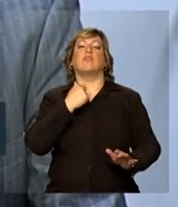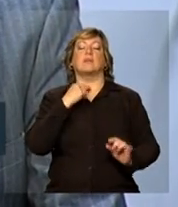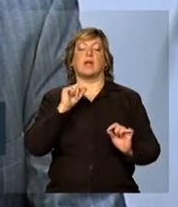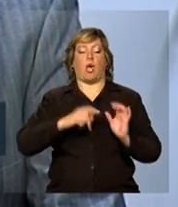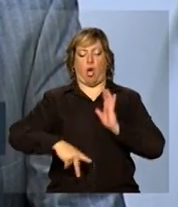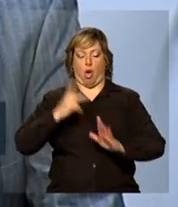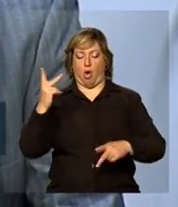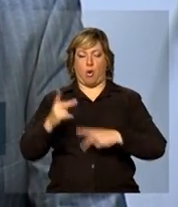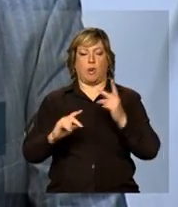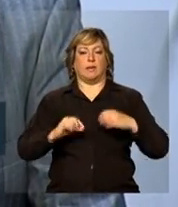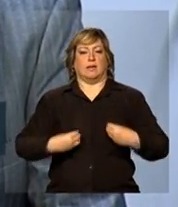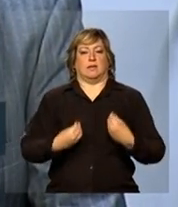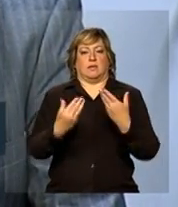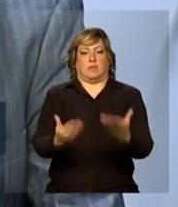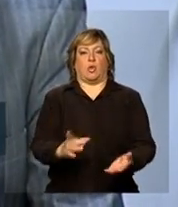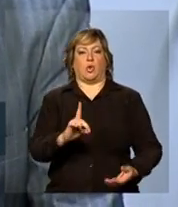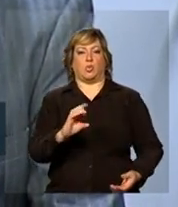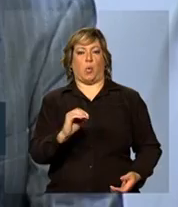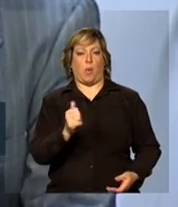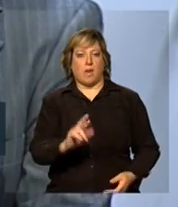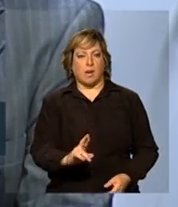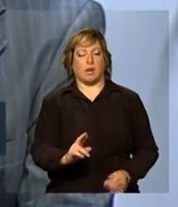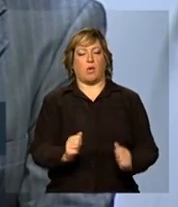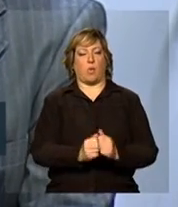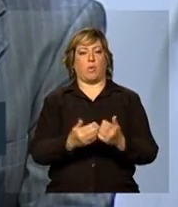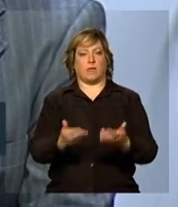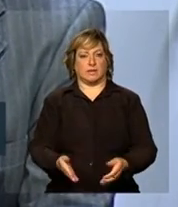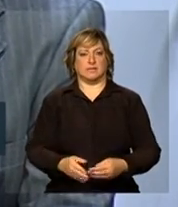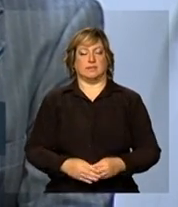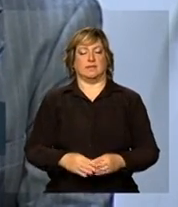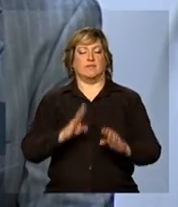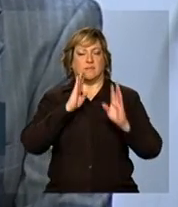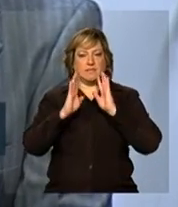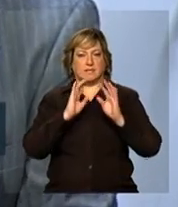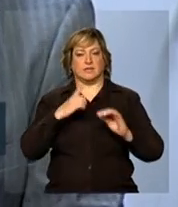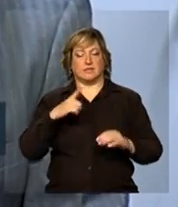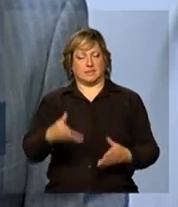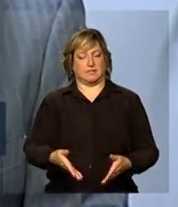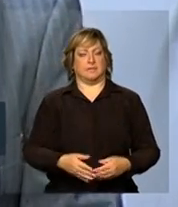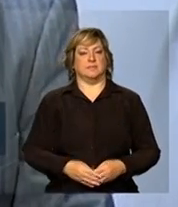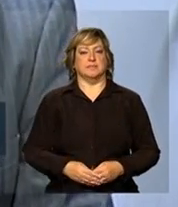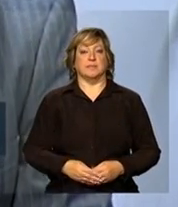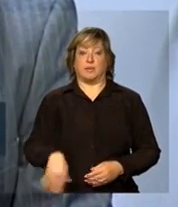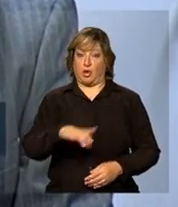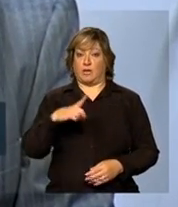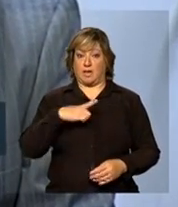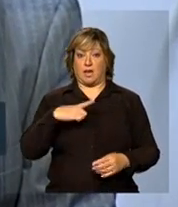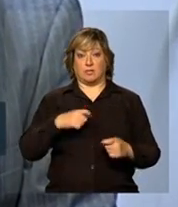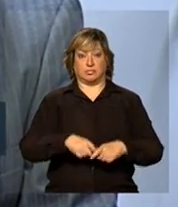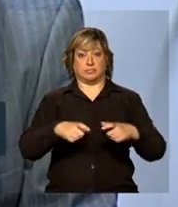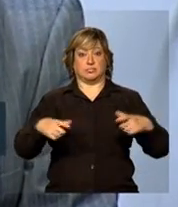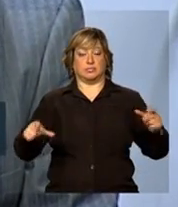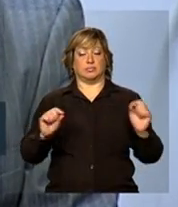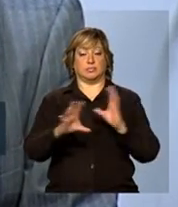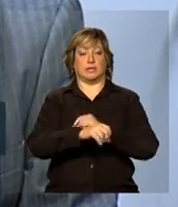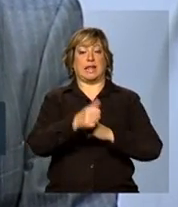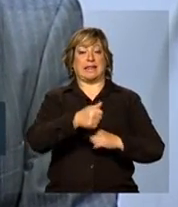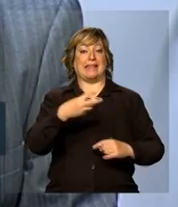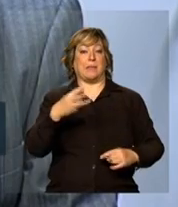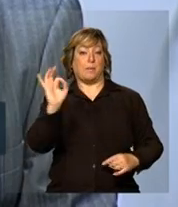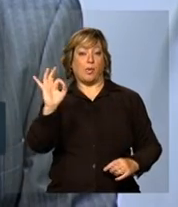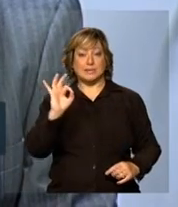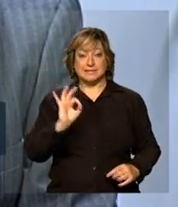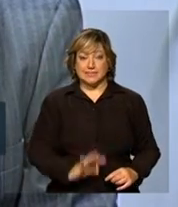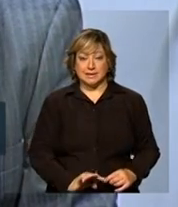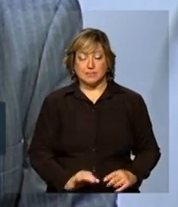ser doadores através dessa ferramenta. Nós tivemos esse aumento importante de cerca de 13% no